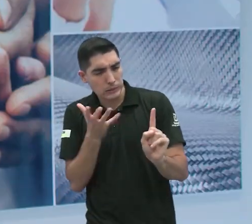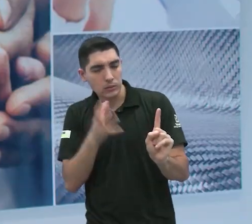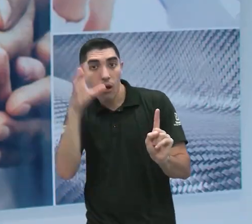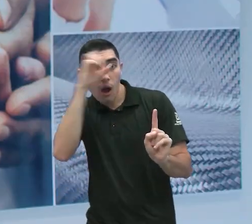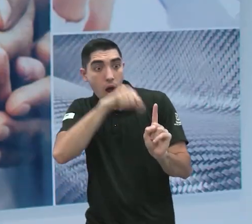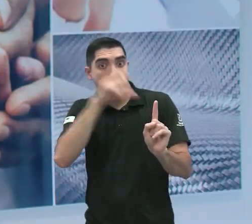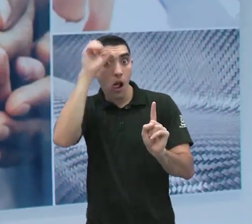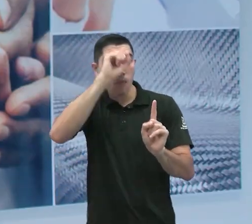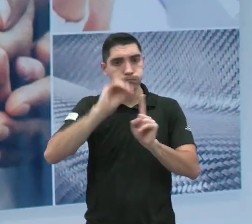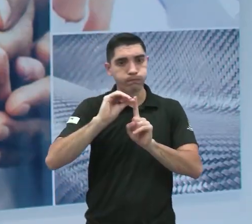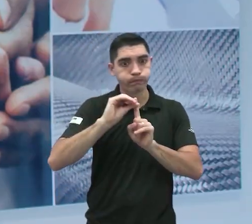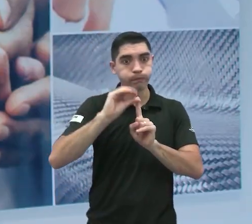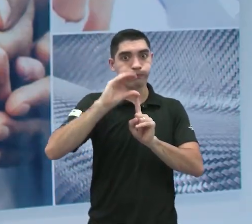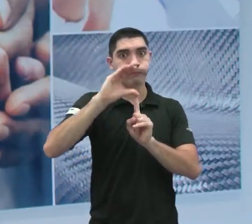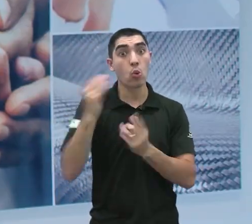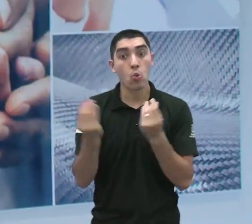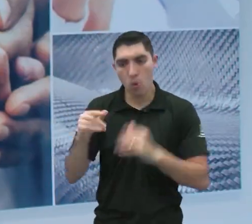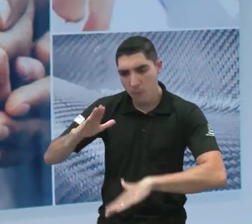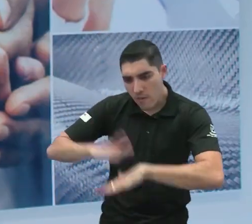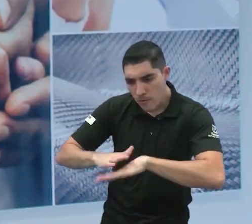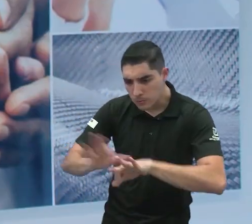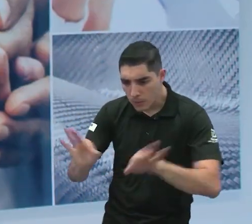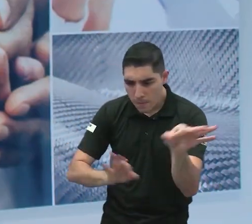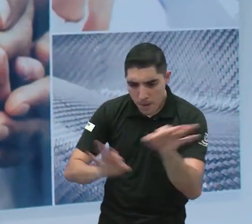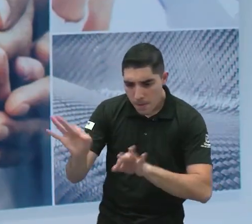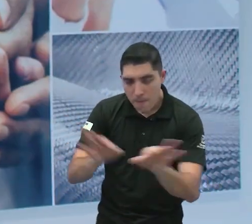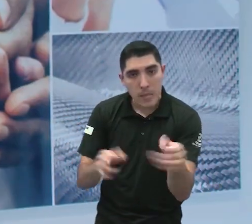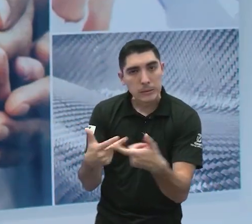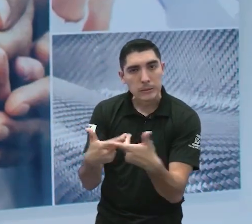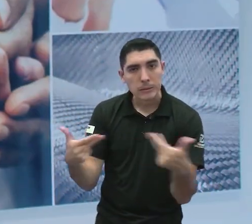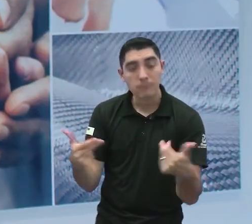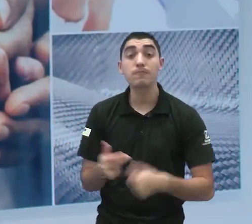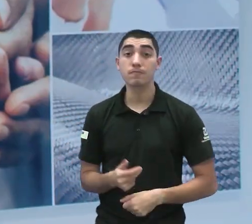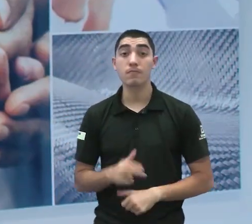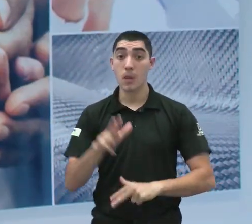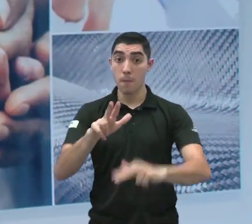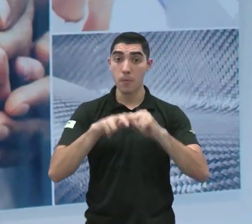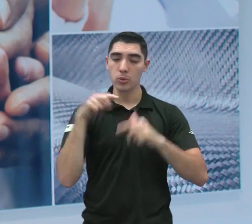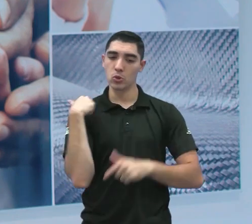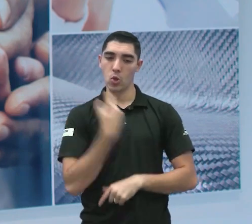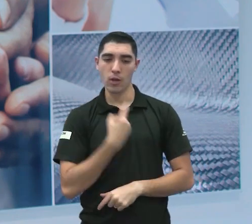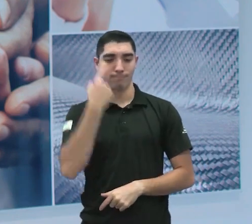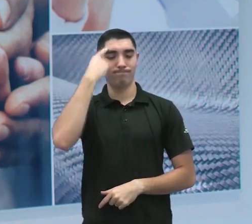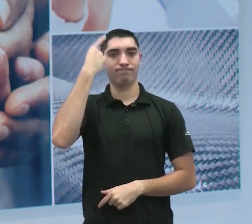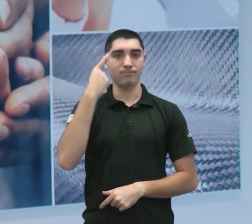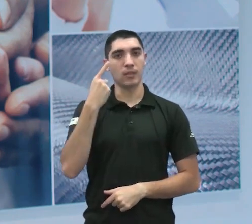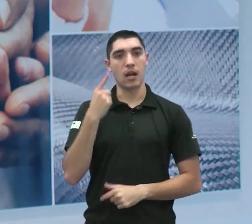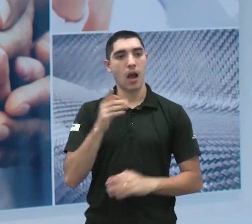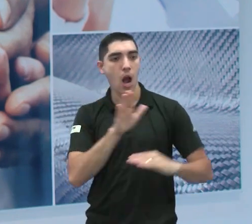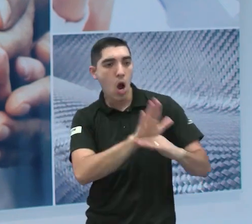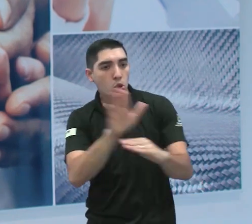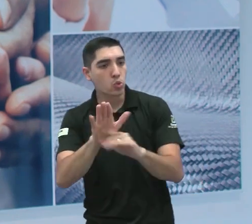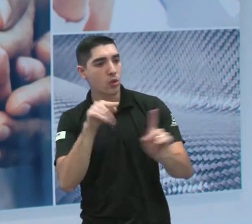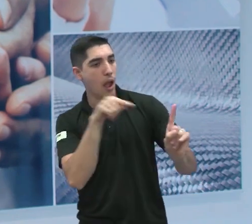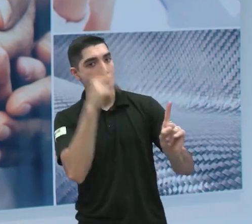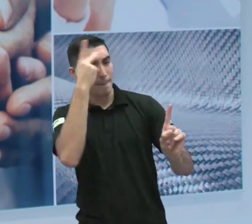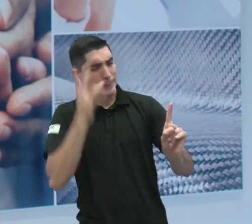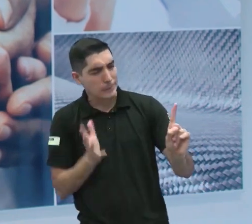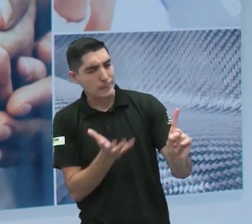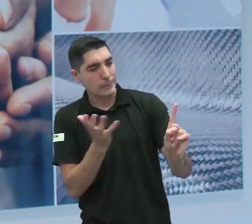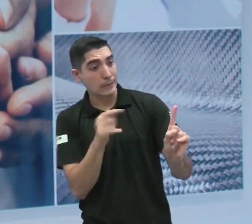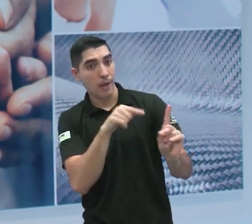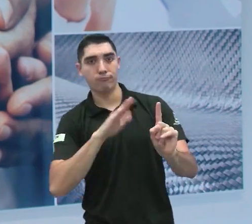essa pessoa para estar desempenhando as funções internamente. Então, dessa forma, a gente ajuda, né, essas pessoas a